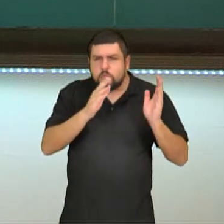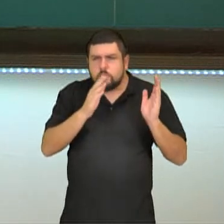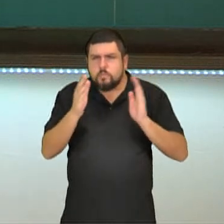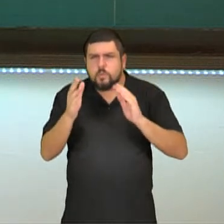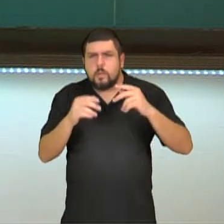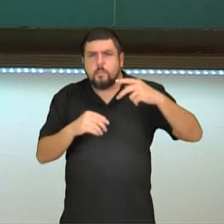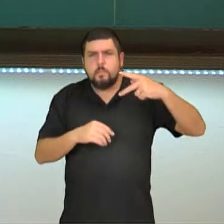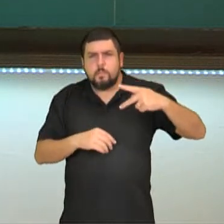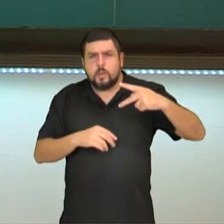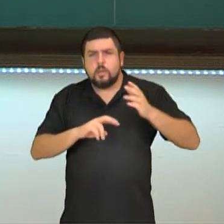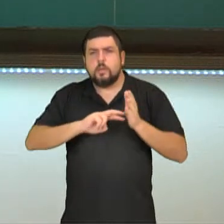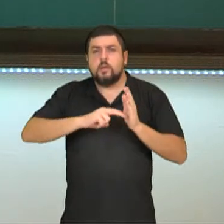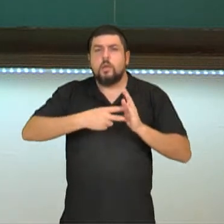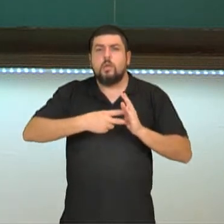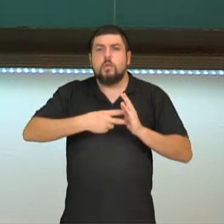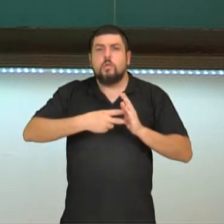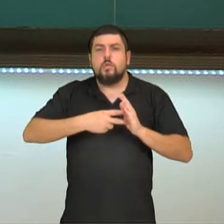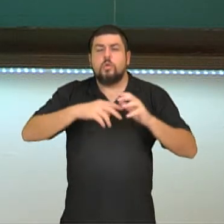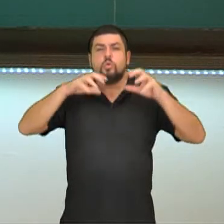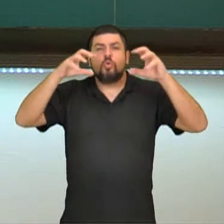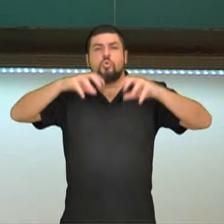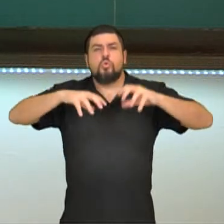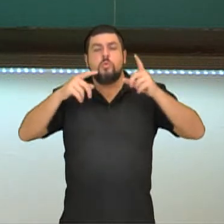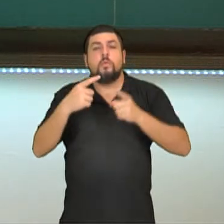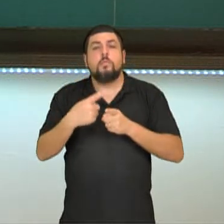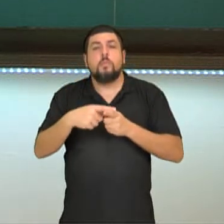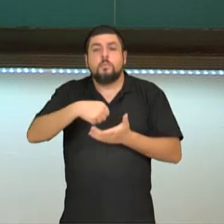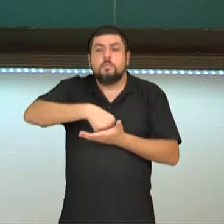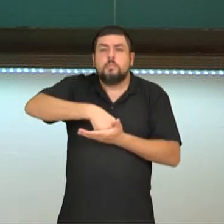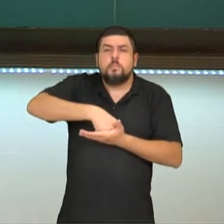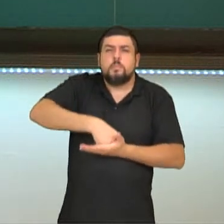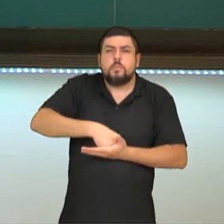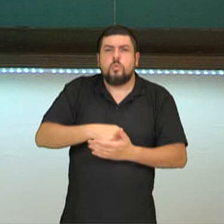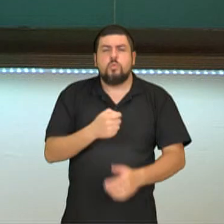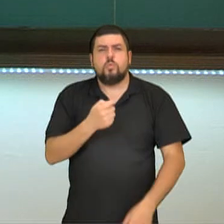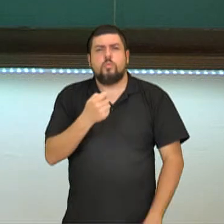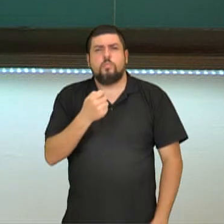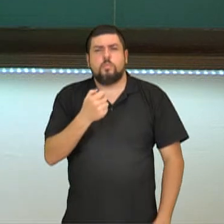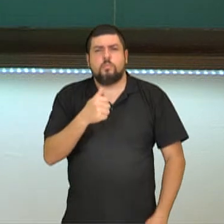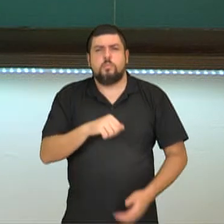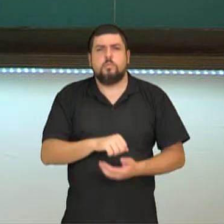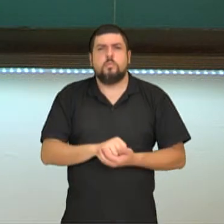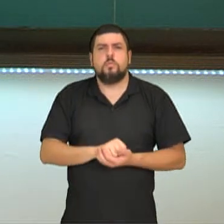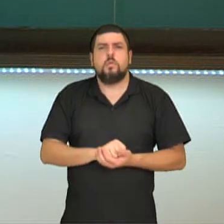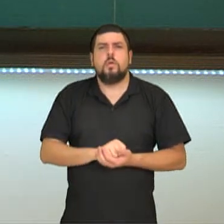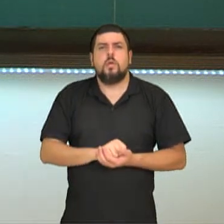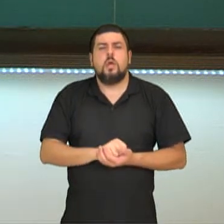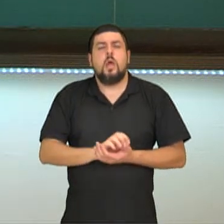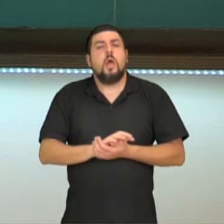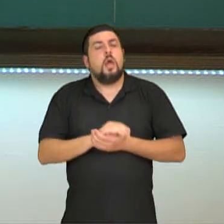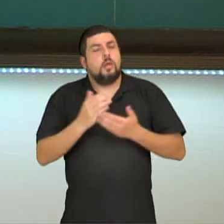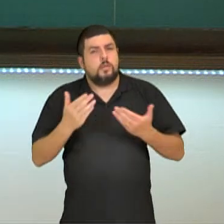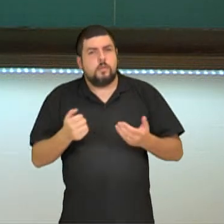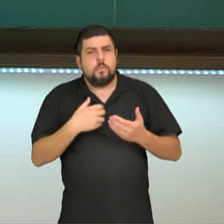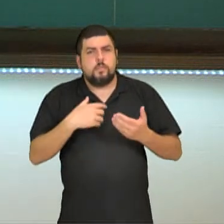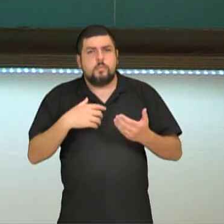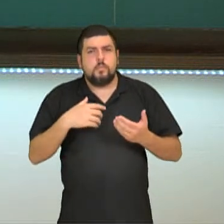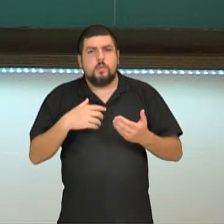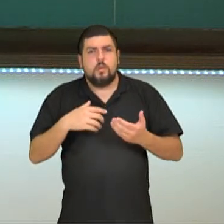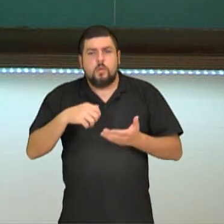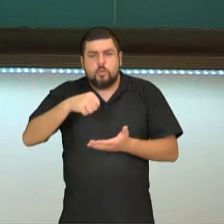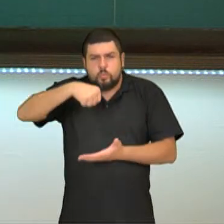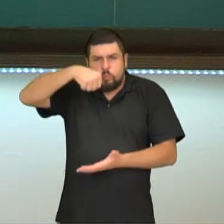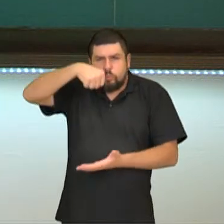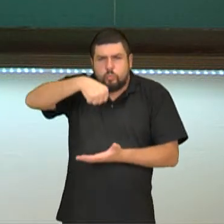baixa. Aí o que significa pressão baixa? Todo o gás, todo o ar atmosférico que está na região ao redor daquela pressão